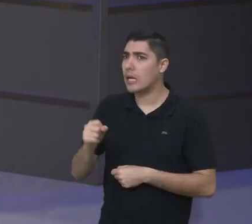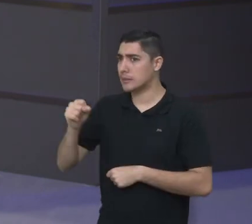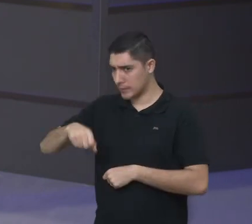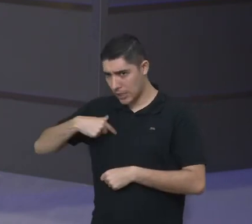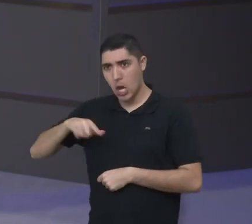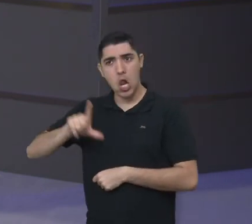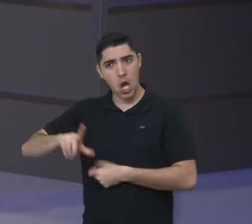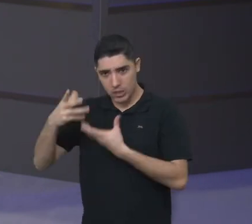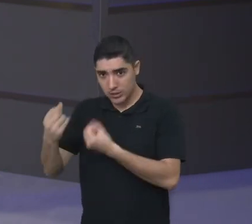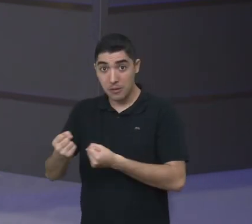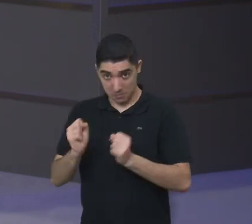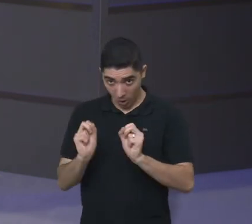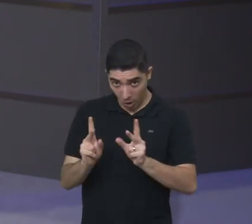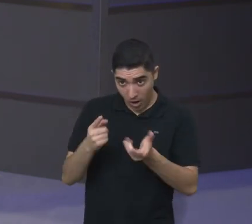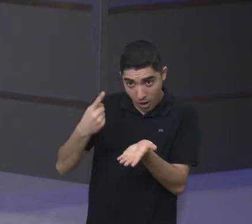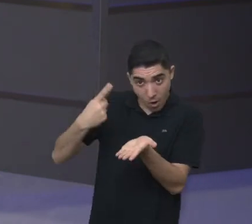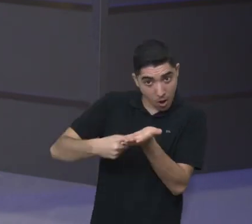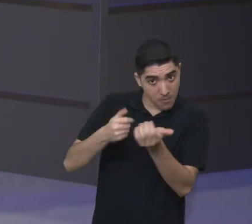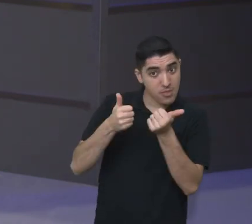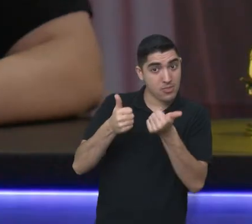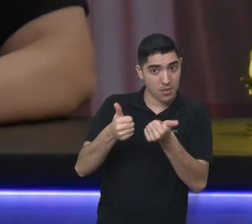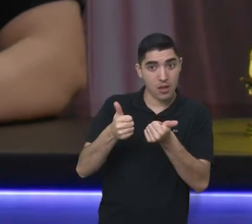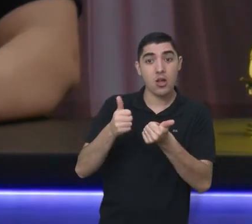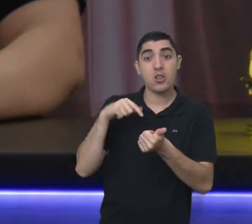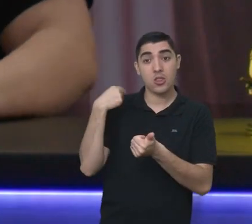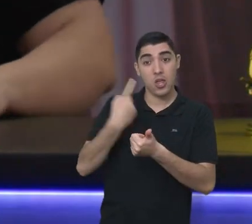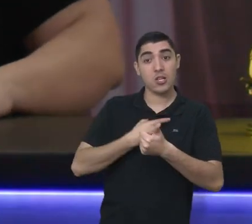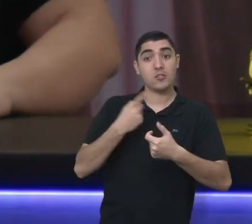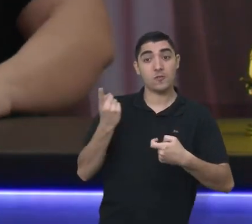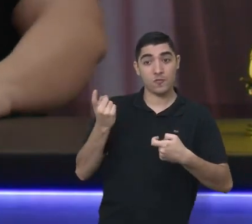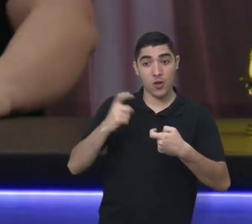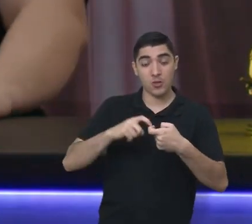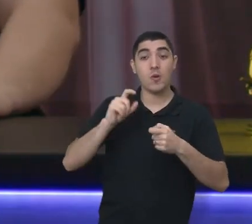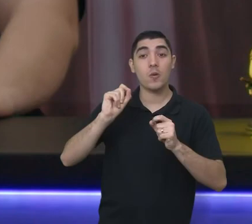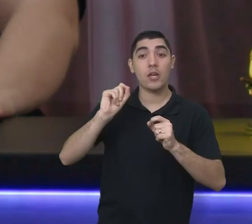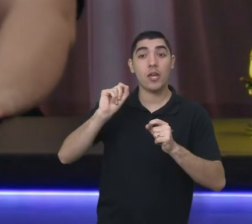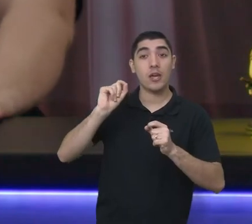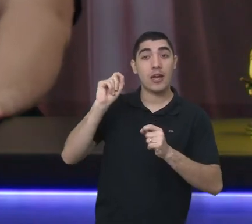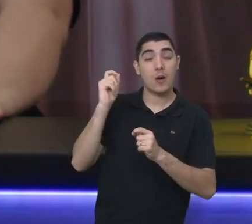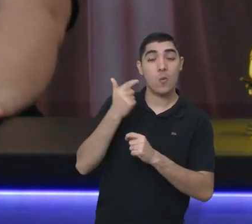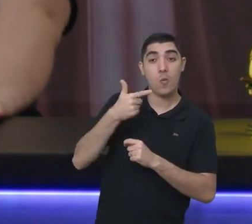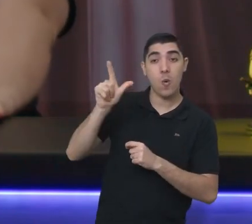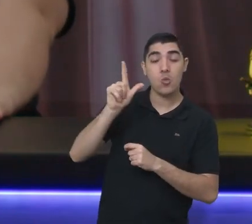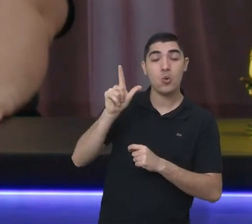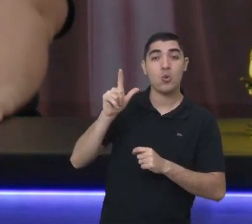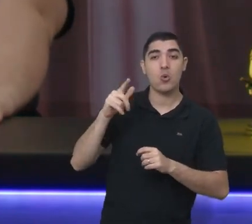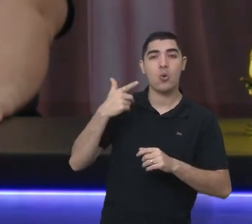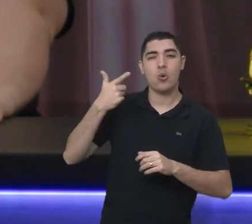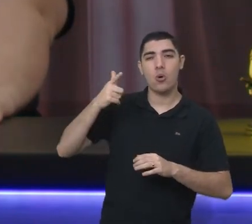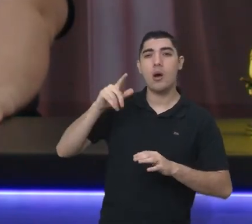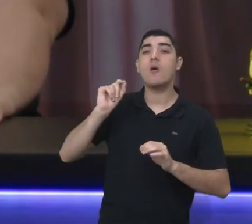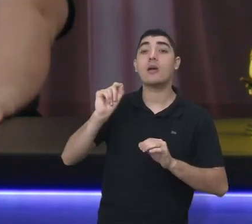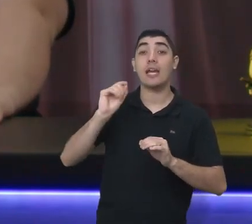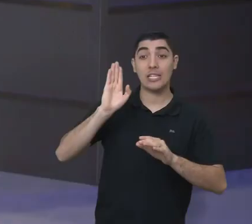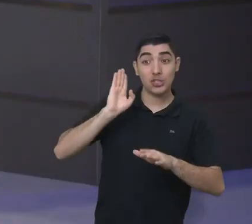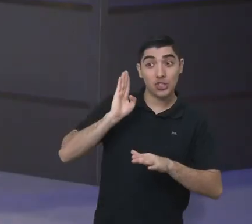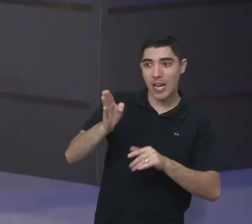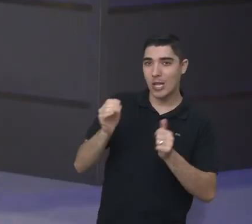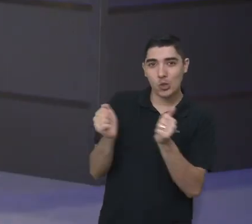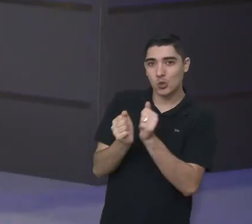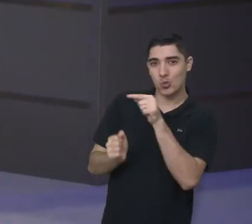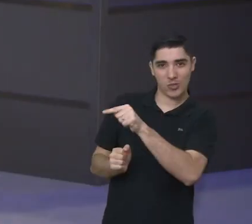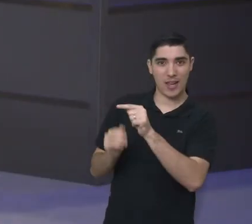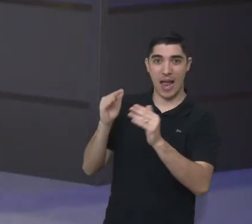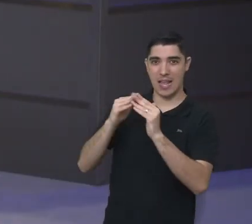Não, lógico, pode ser. Então tá mais que marcado, a gente volta um novo quadro que vai ser direto com a